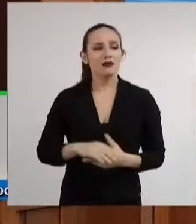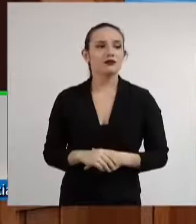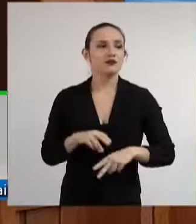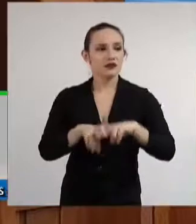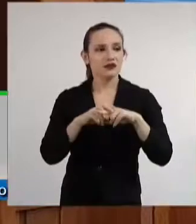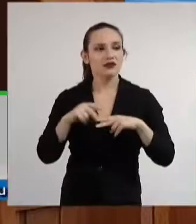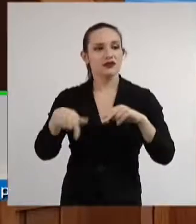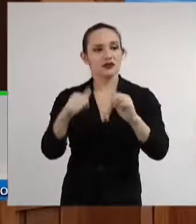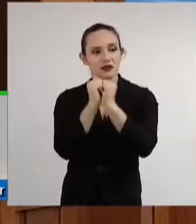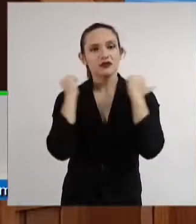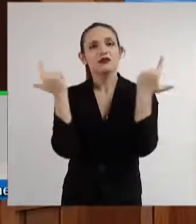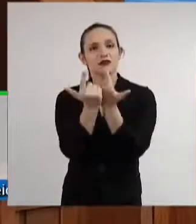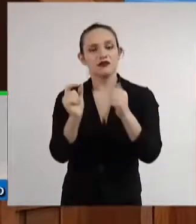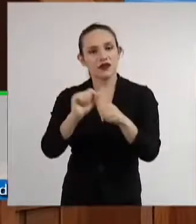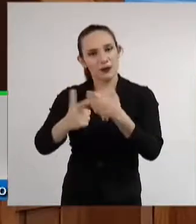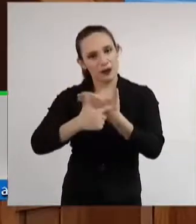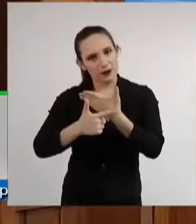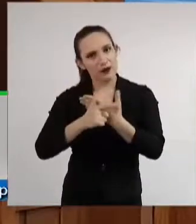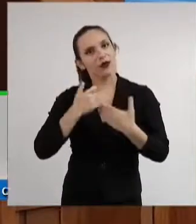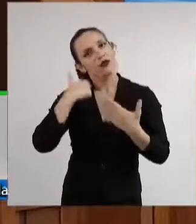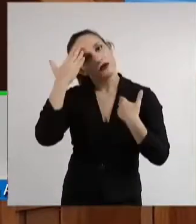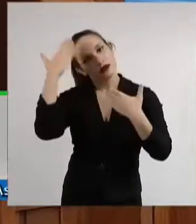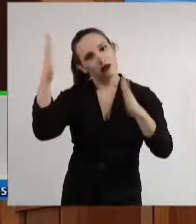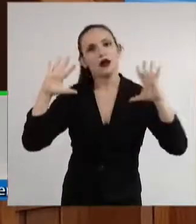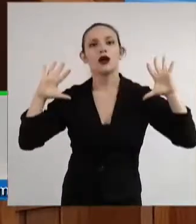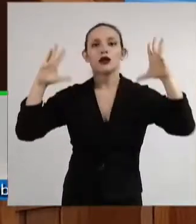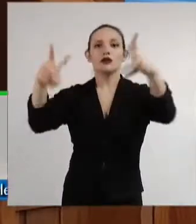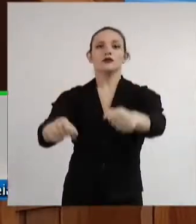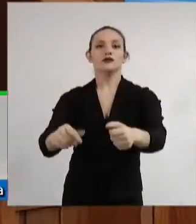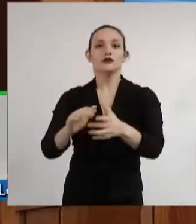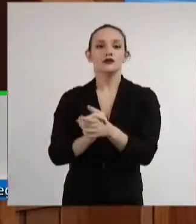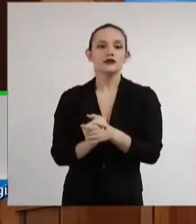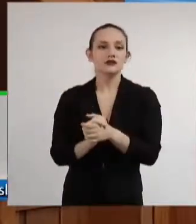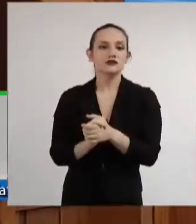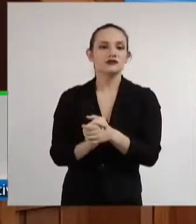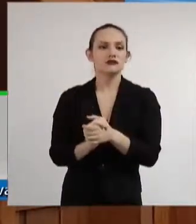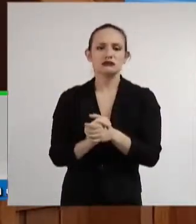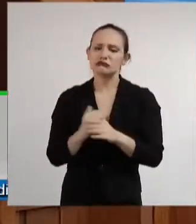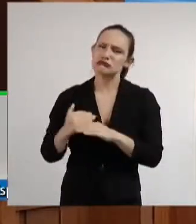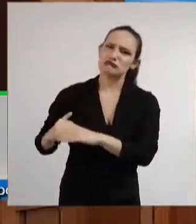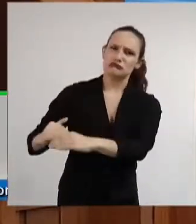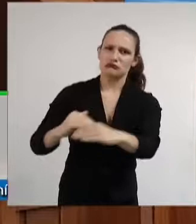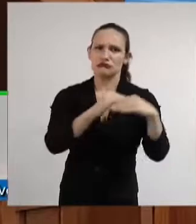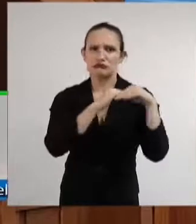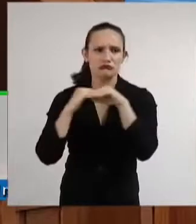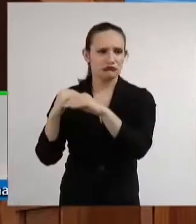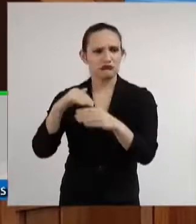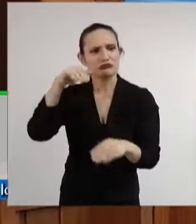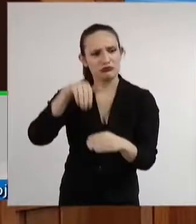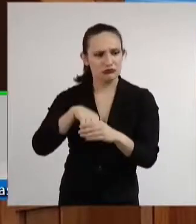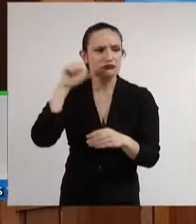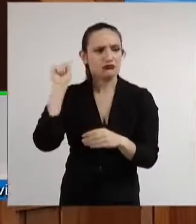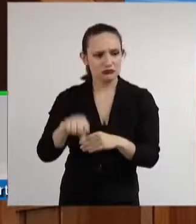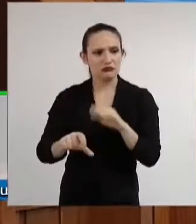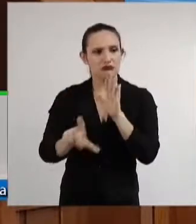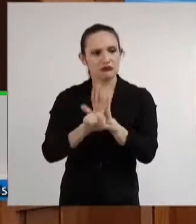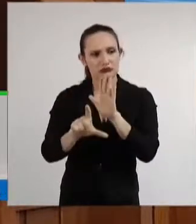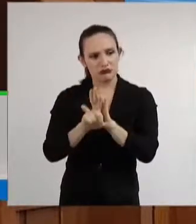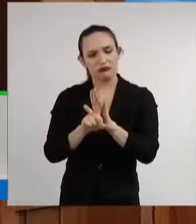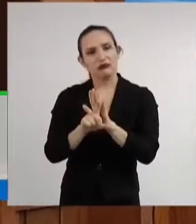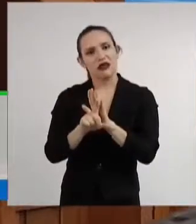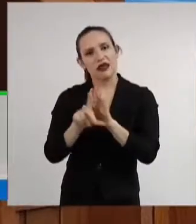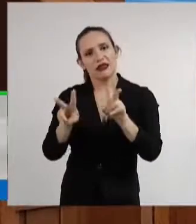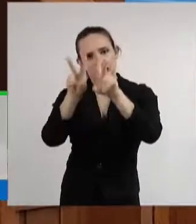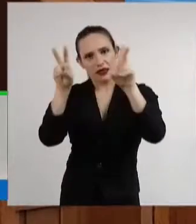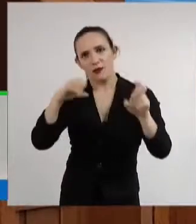casa tem cumprido com o seu papel, e eu agradeço a todos que de forma unanimemente aí votaram favorável a essas leis que